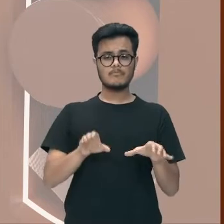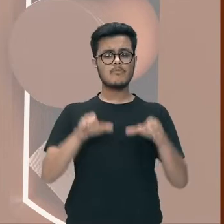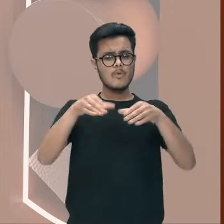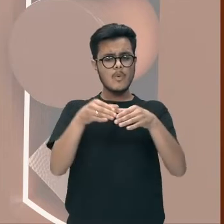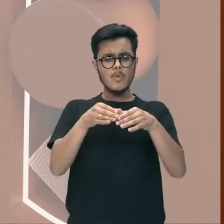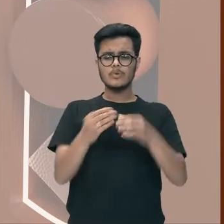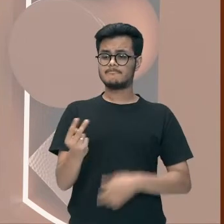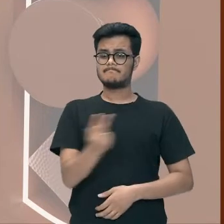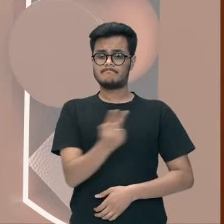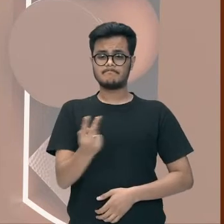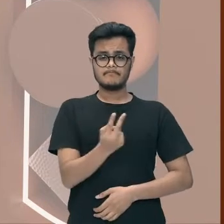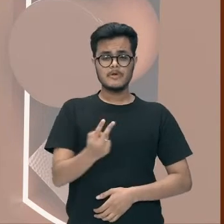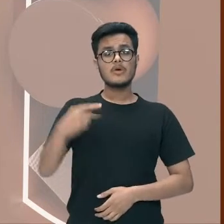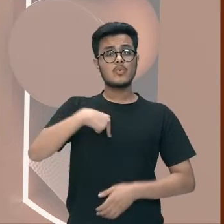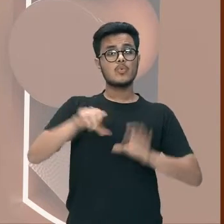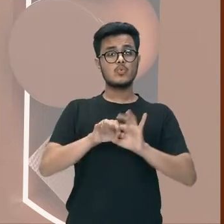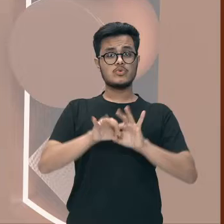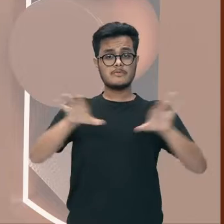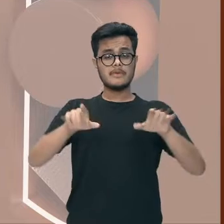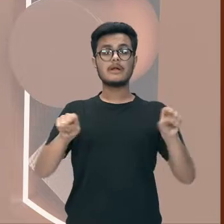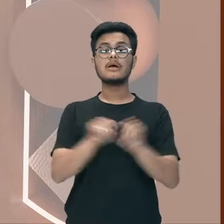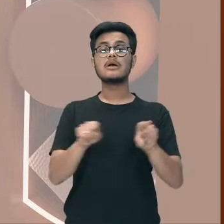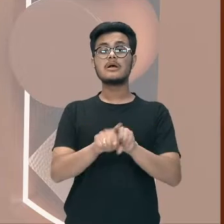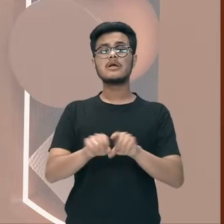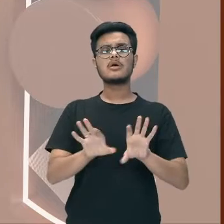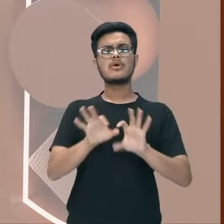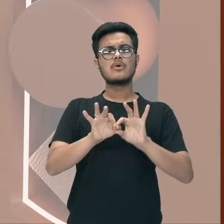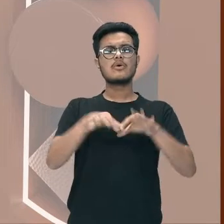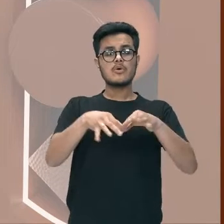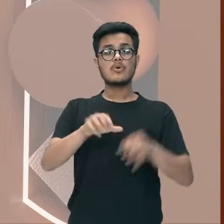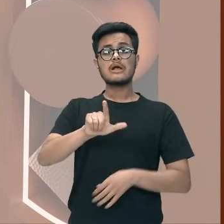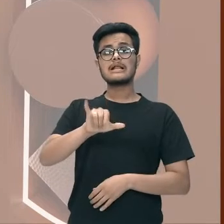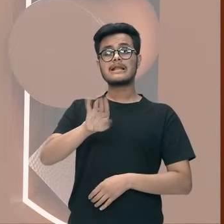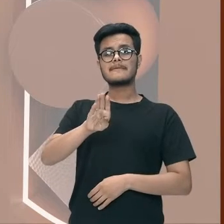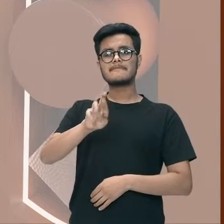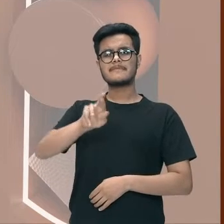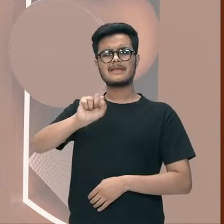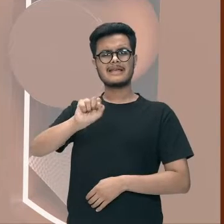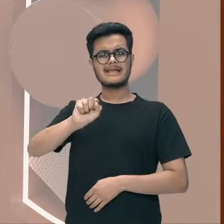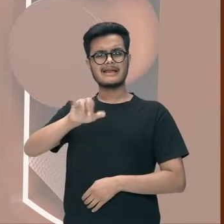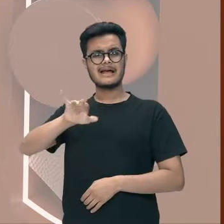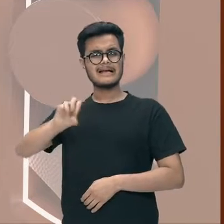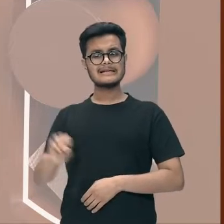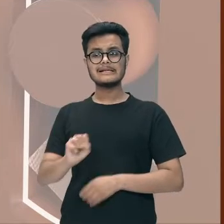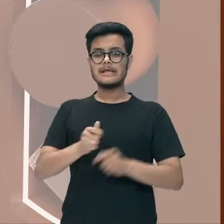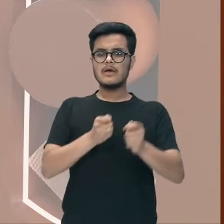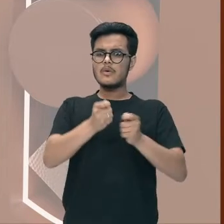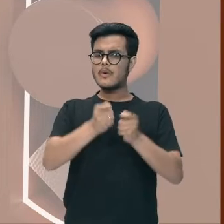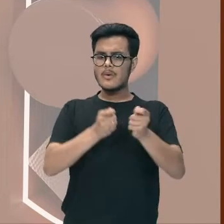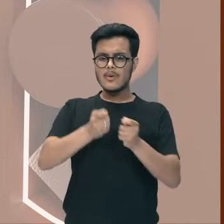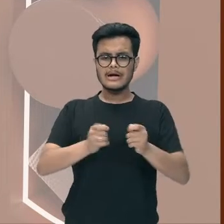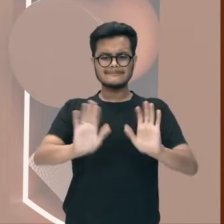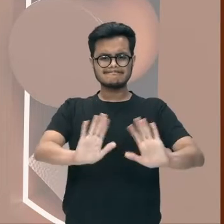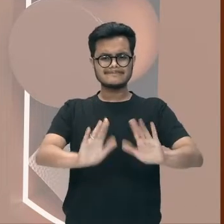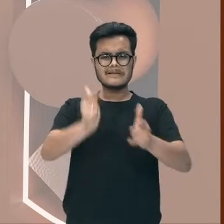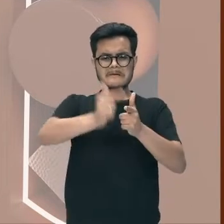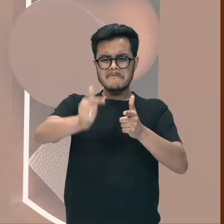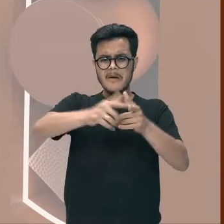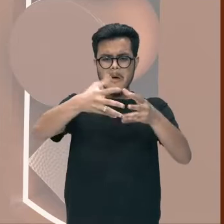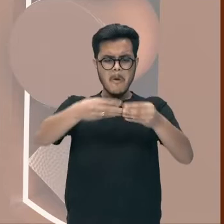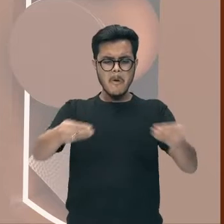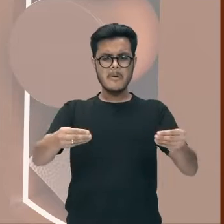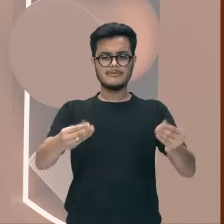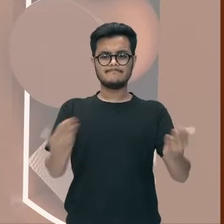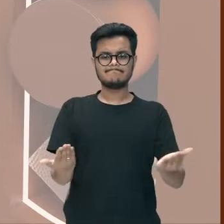Esses dois grupos, aí, os liberais exaltados e os conservadores, não conseguiram apaziguar o país. Nós